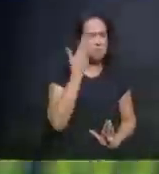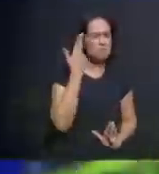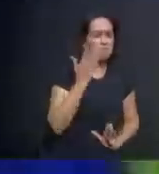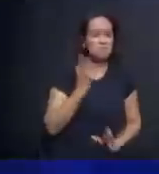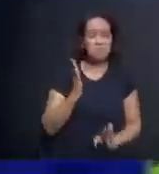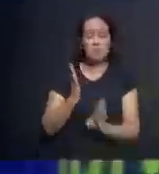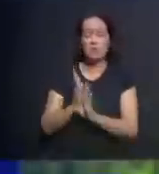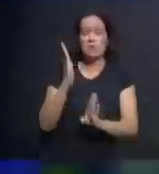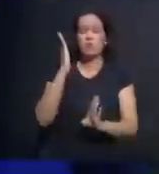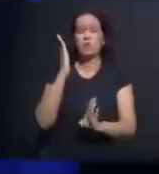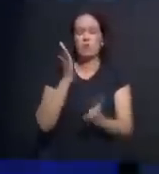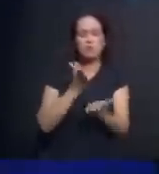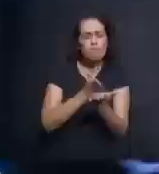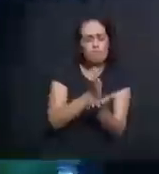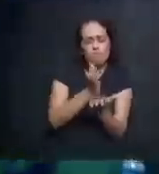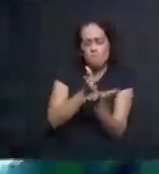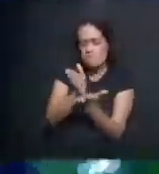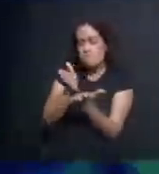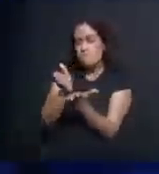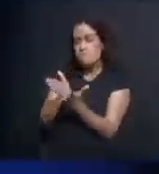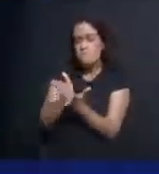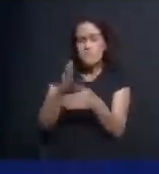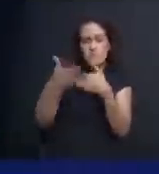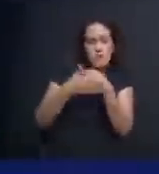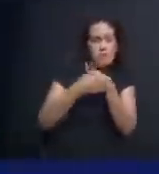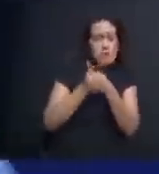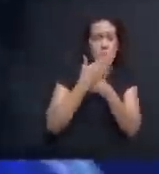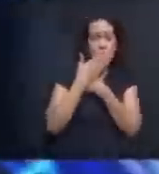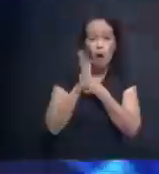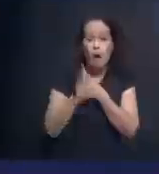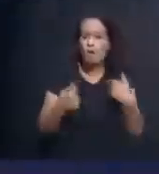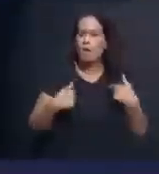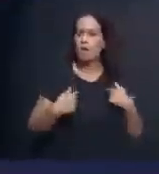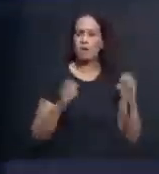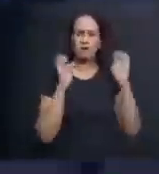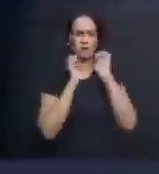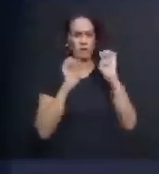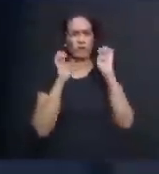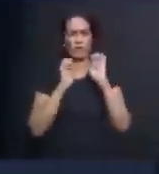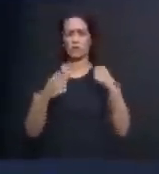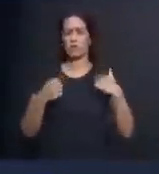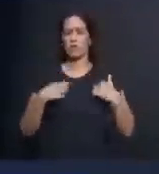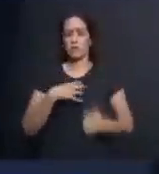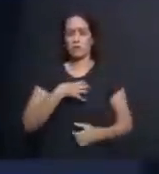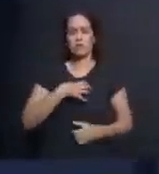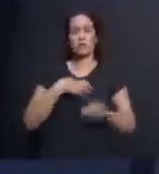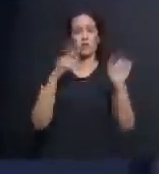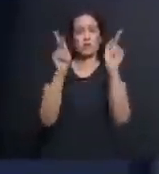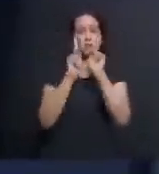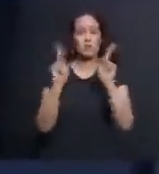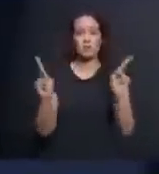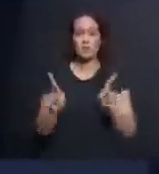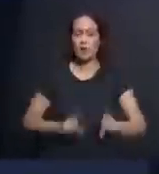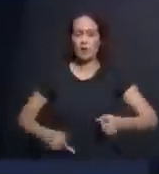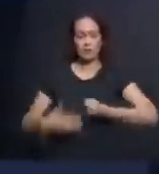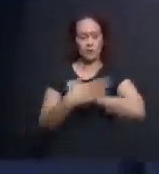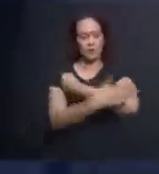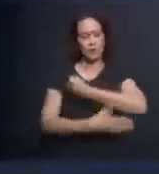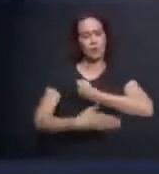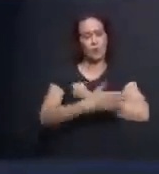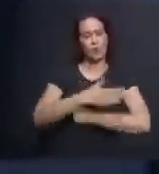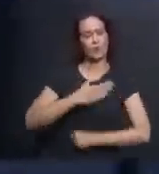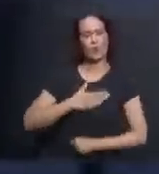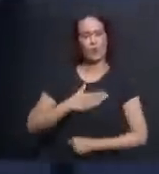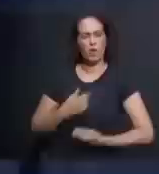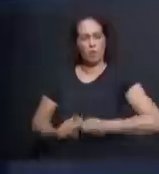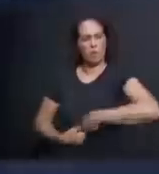sua veia e o seu chamado. Eu sou evangelista, gente, e eu estou em paz com o meu escudo. E eu jogo